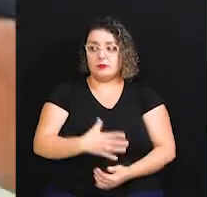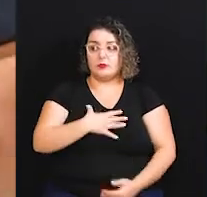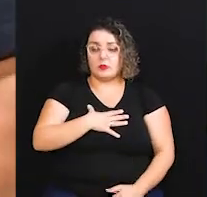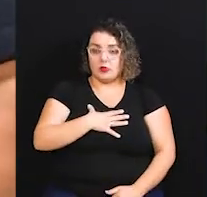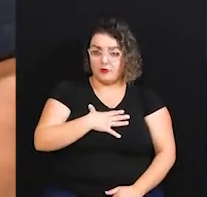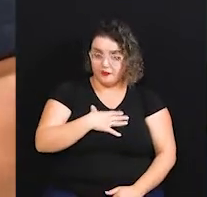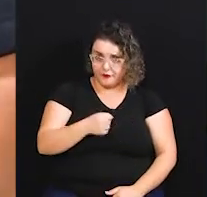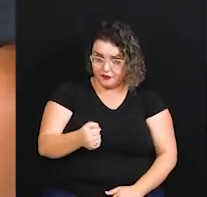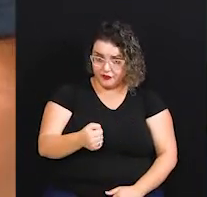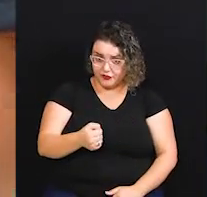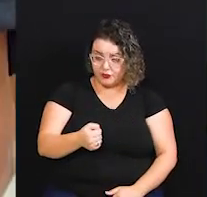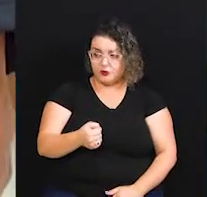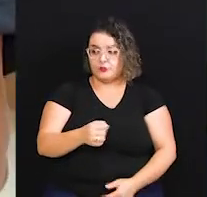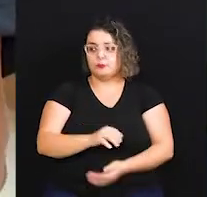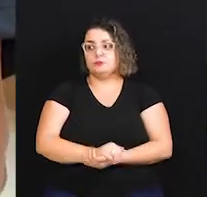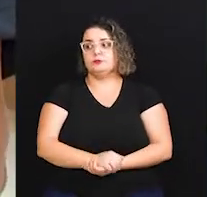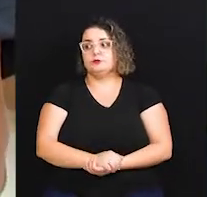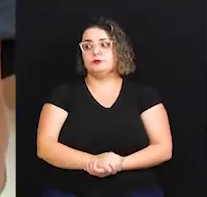filho,